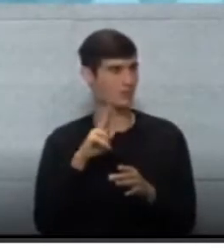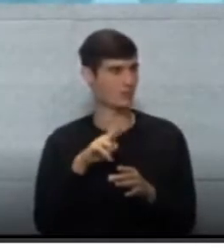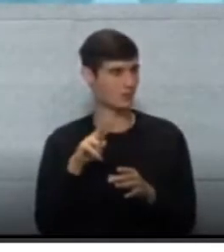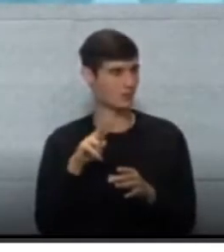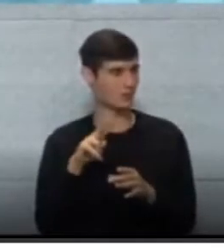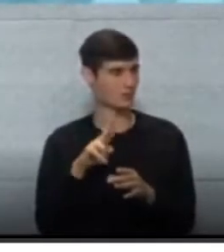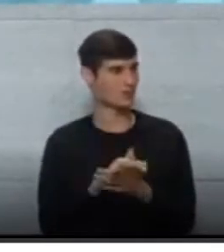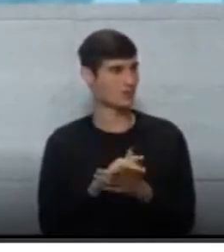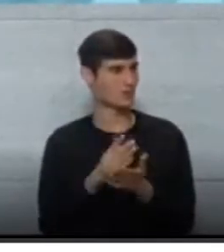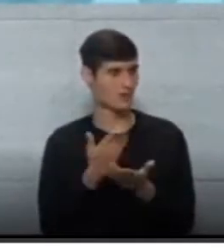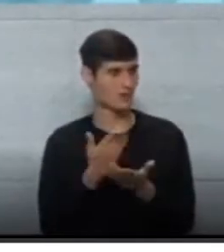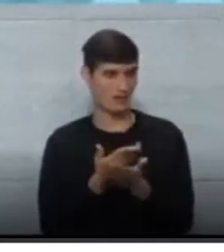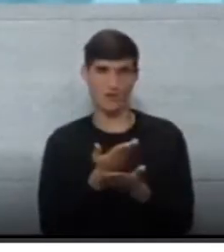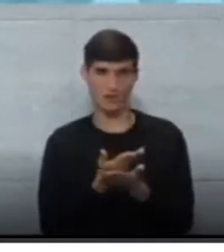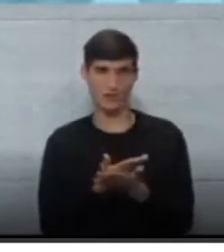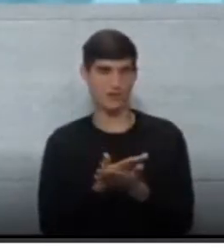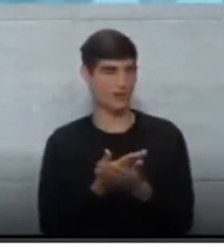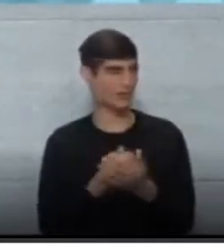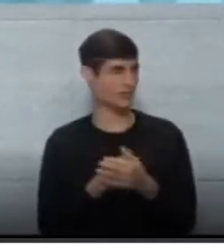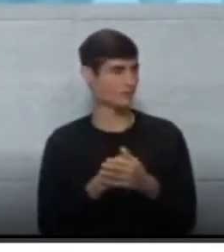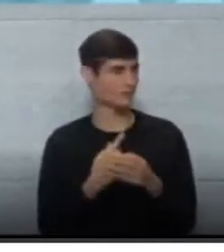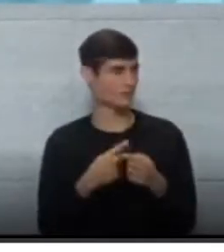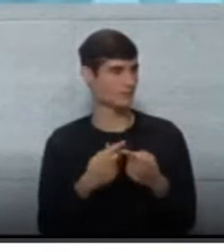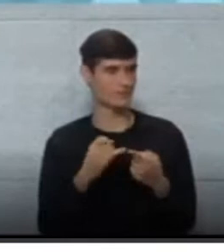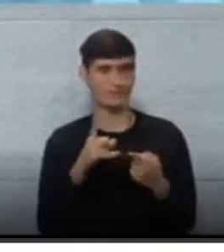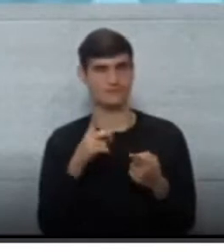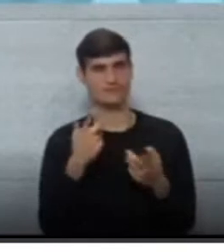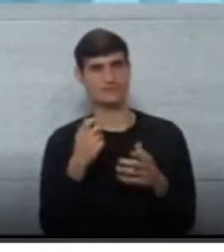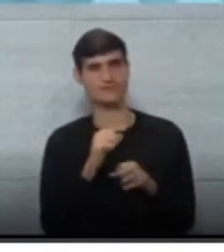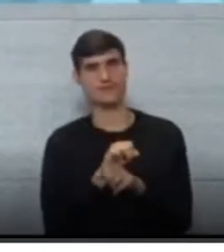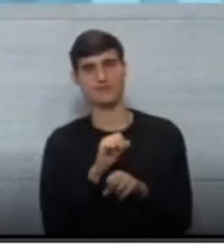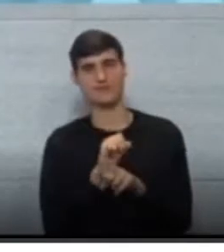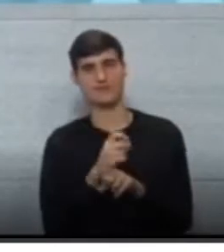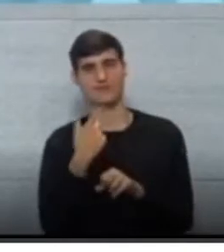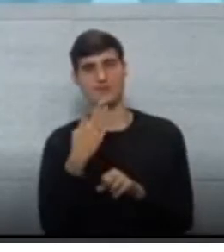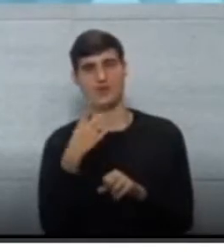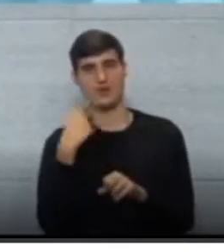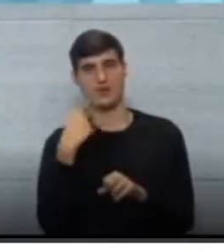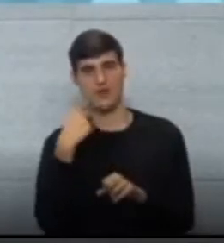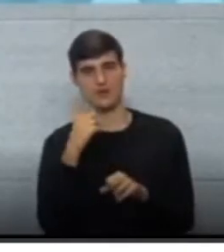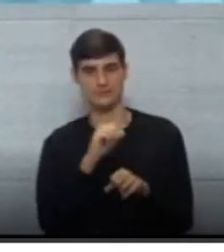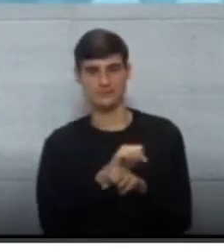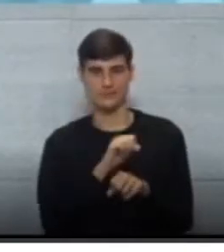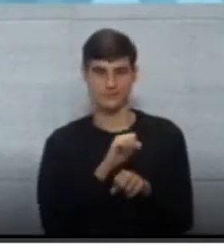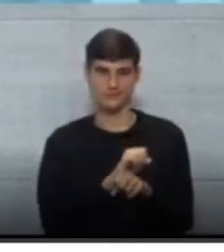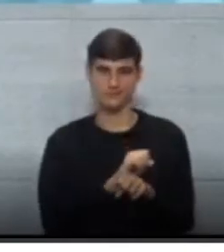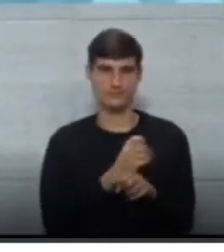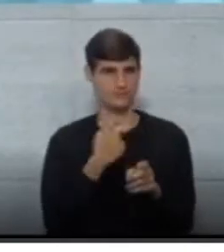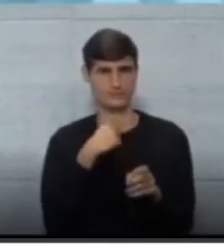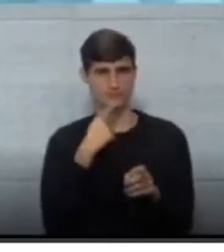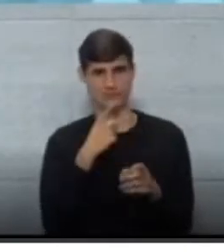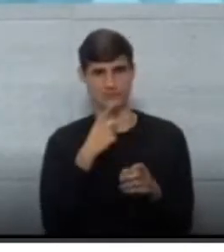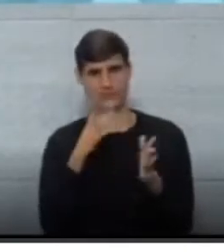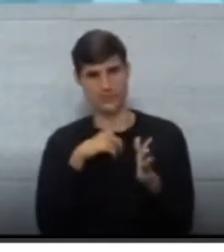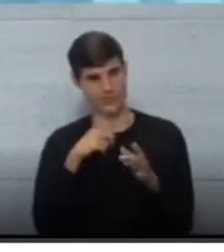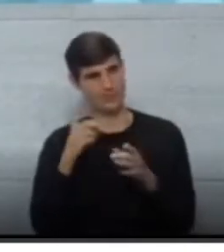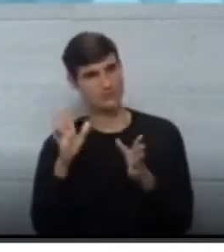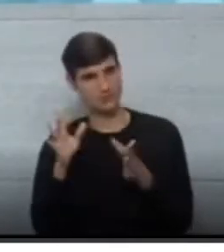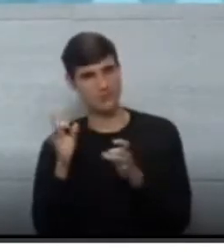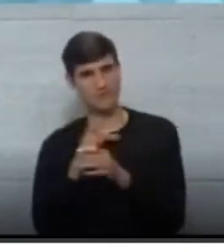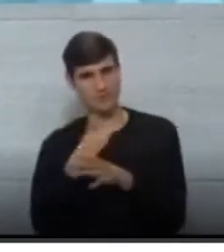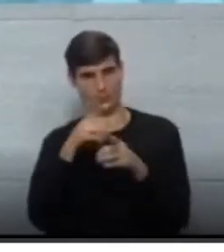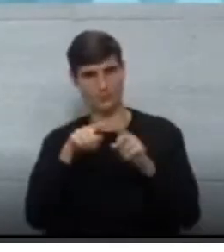e dar prosseguimento à aula, porque senão nós teríamos que esperar 24 horas para o crescimento, no mínimo 24 horas, para poder utilizar e